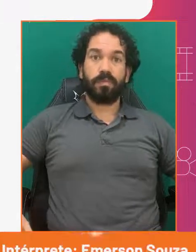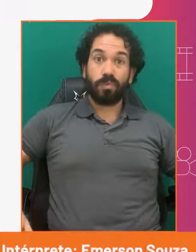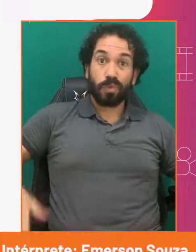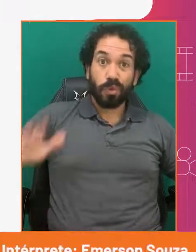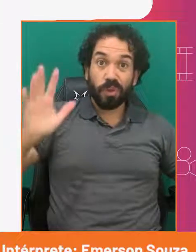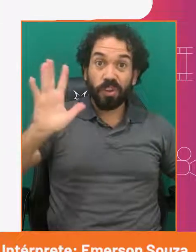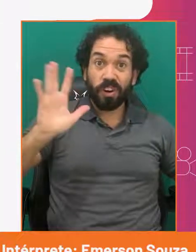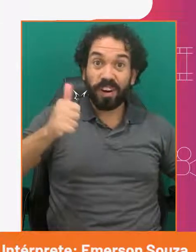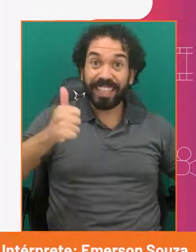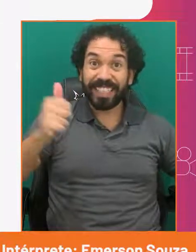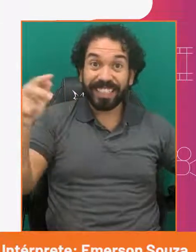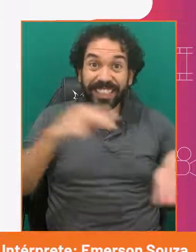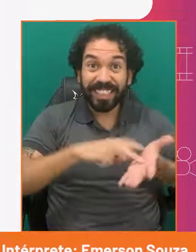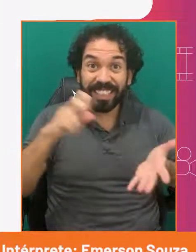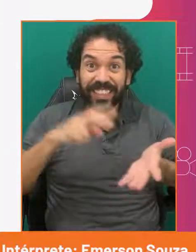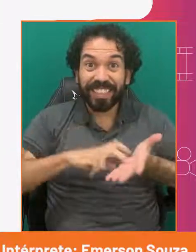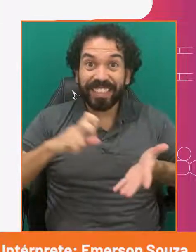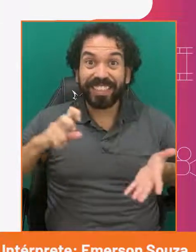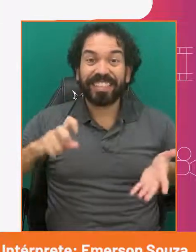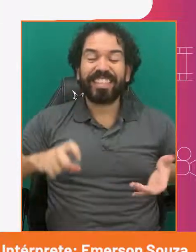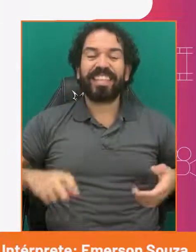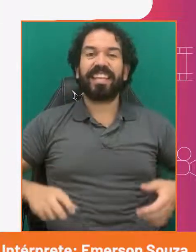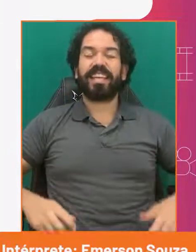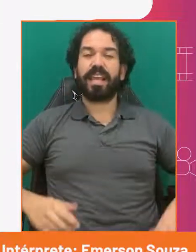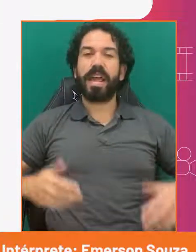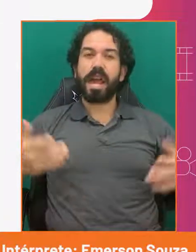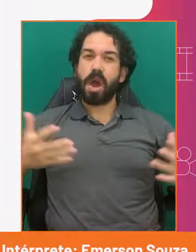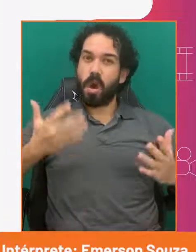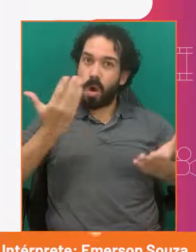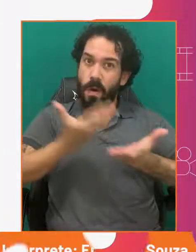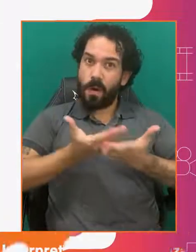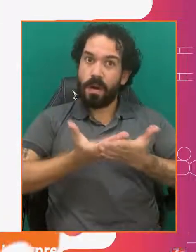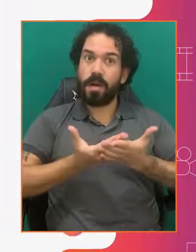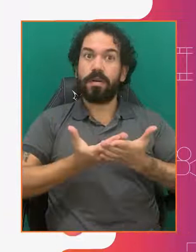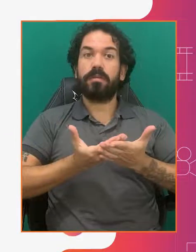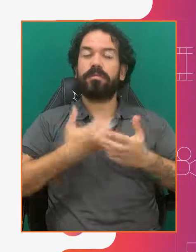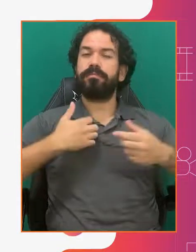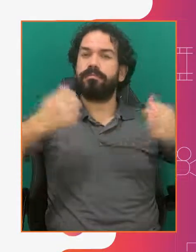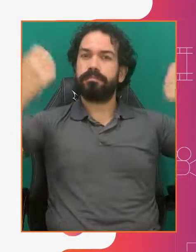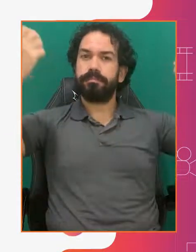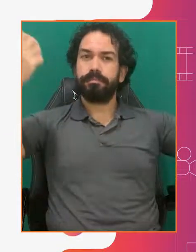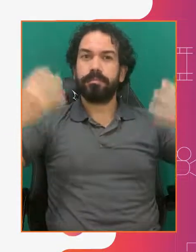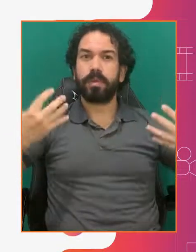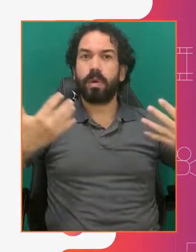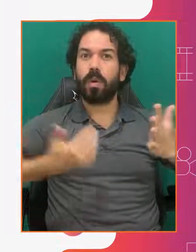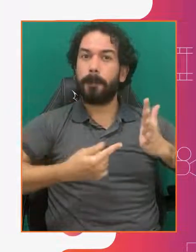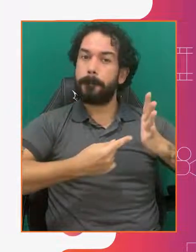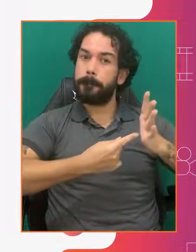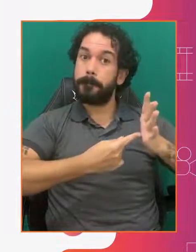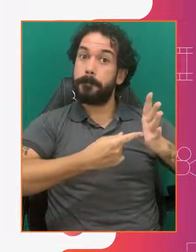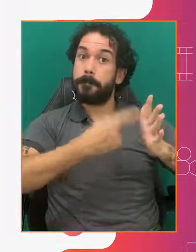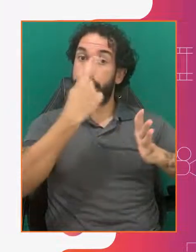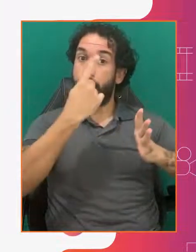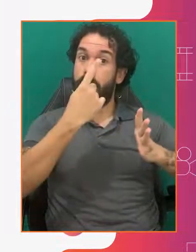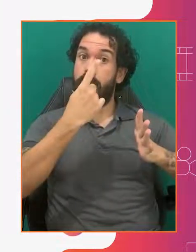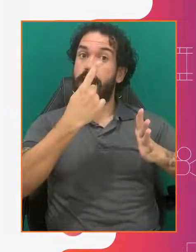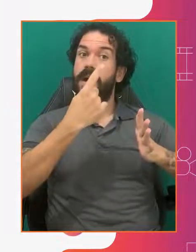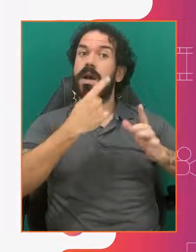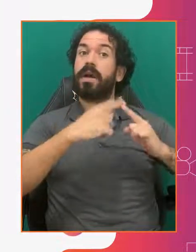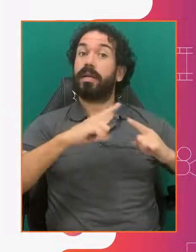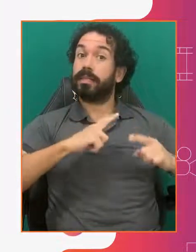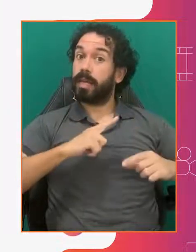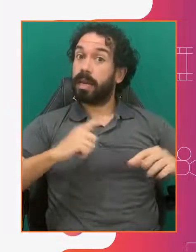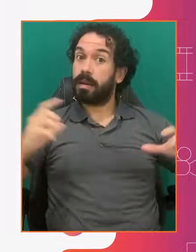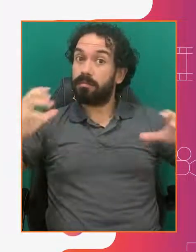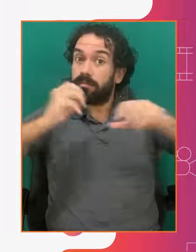E aí, pessoal, animados? Nessa unidade, eu vou falar sobre o primeiro dos 12